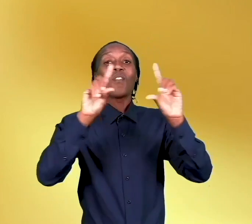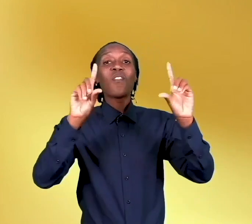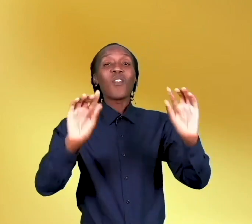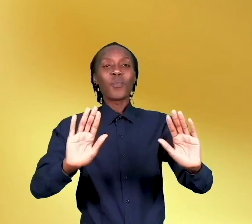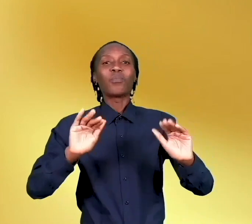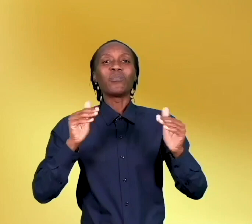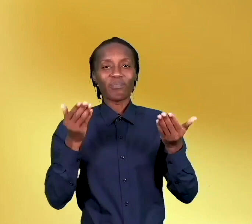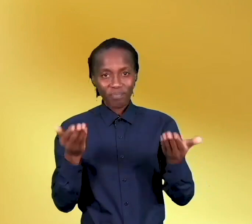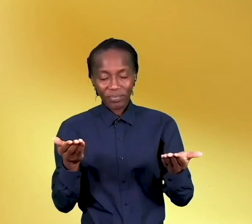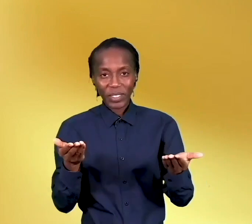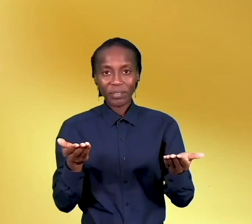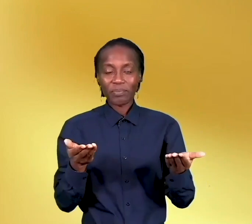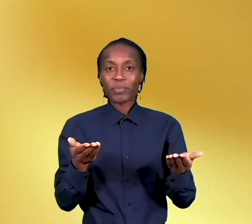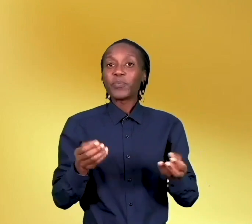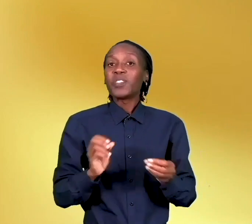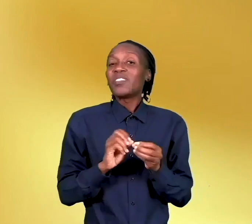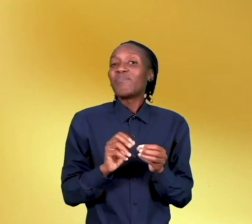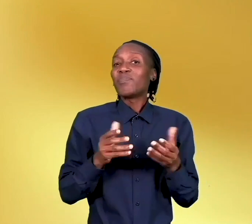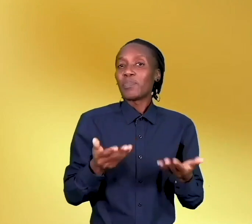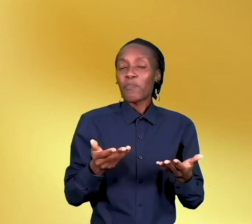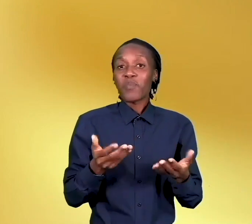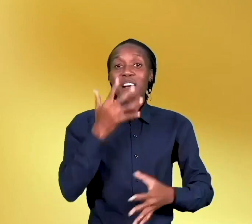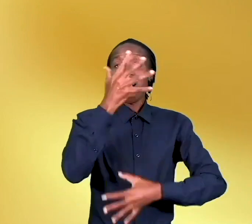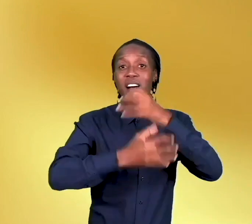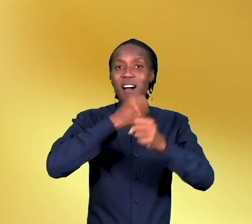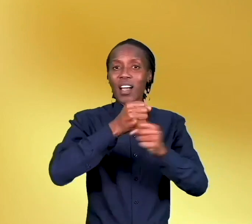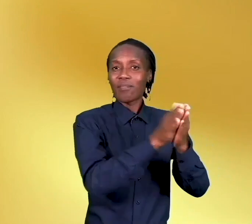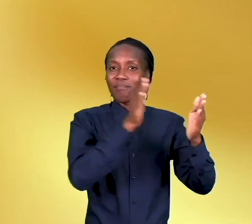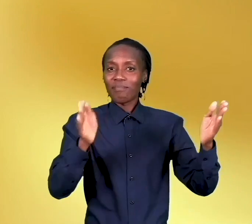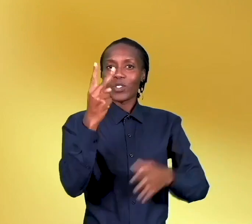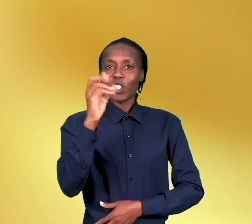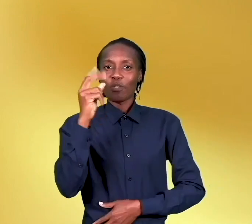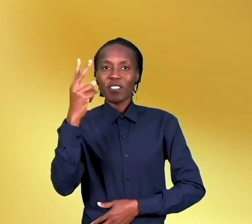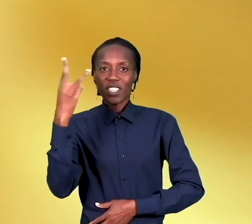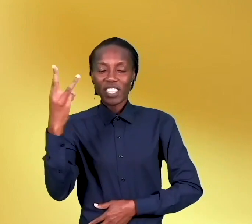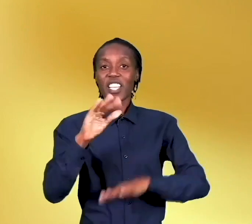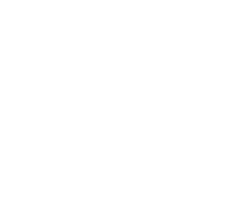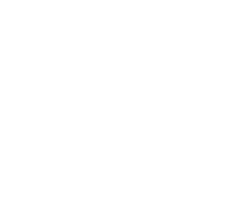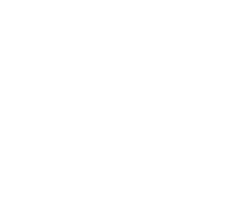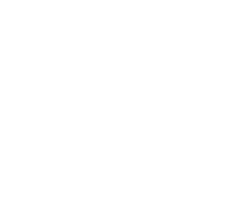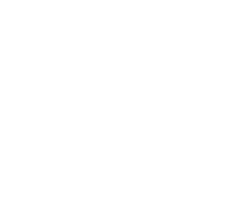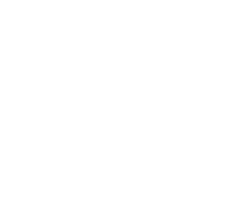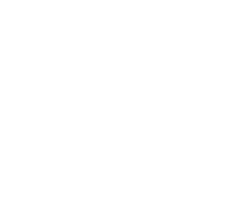o município, enquanto as gerais servem para escolher quem vai dirigir o país.